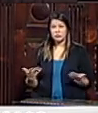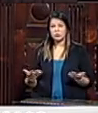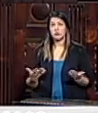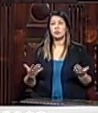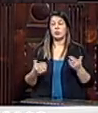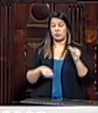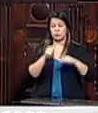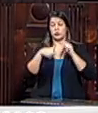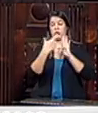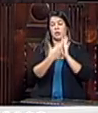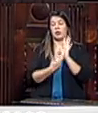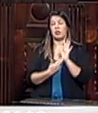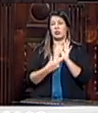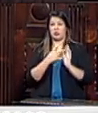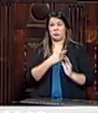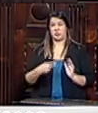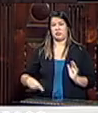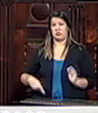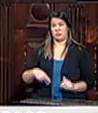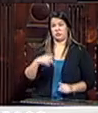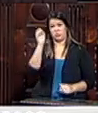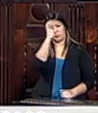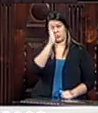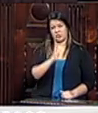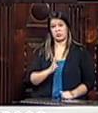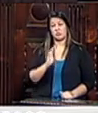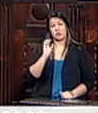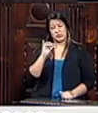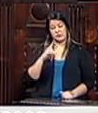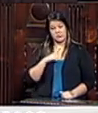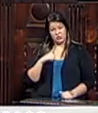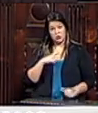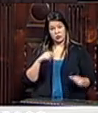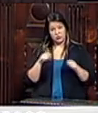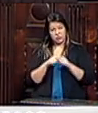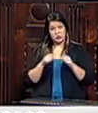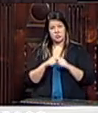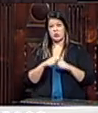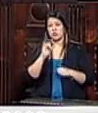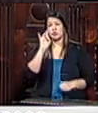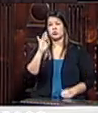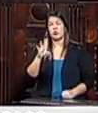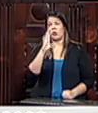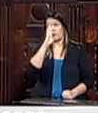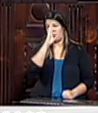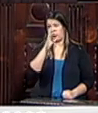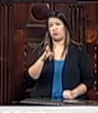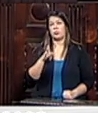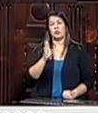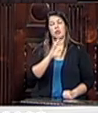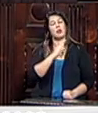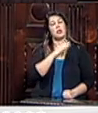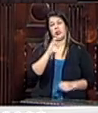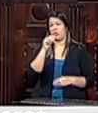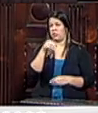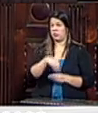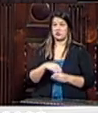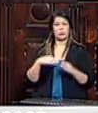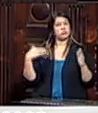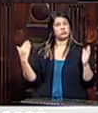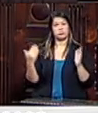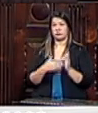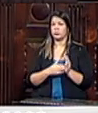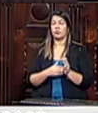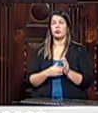para presidente da República. Se vai se fazer qualquer alteração, só pode ser para eleições gerais, do goleiro ao